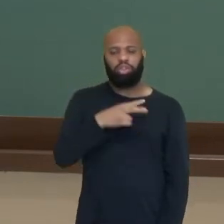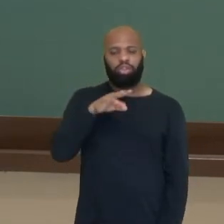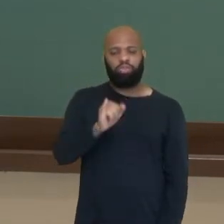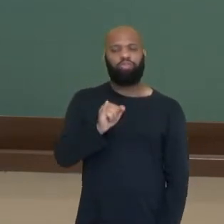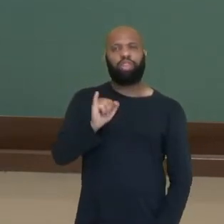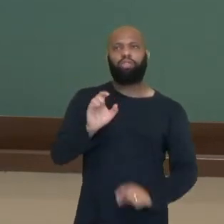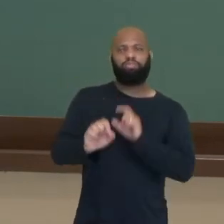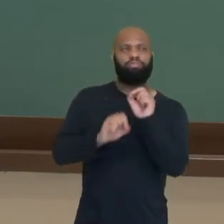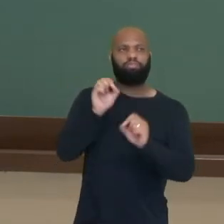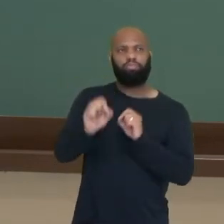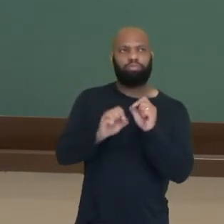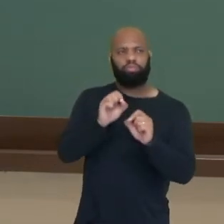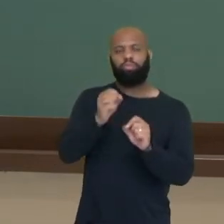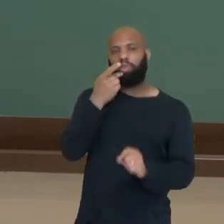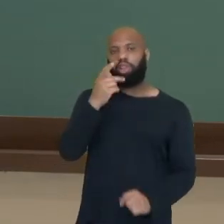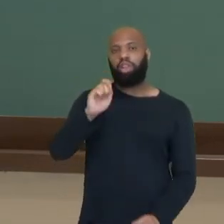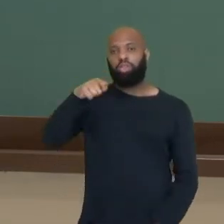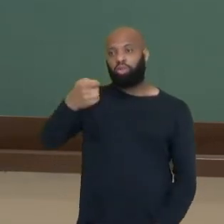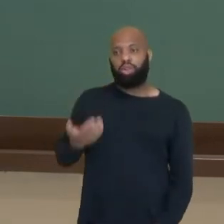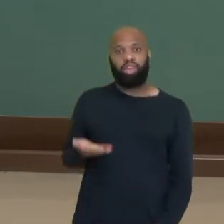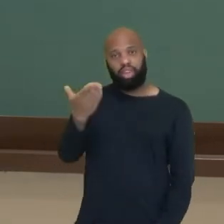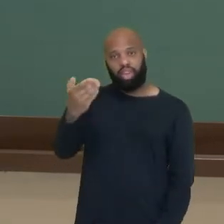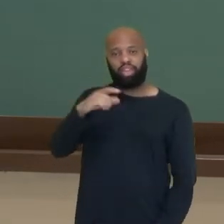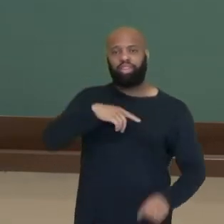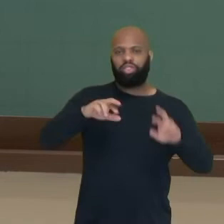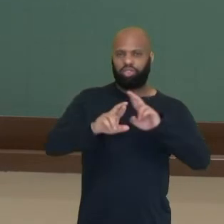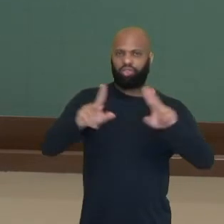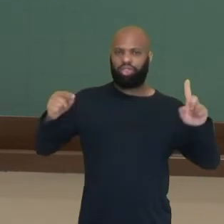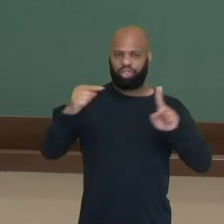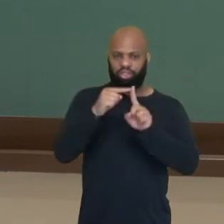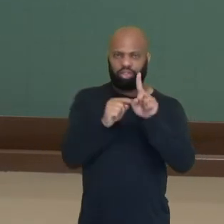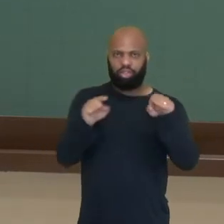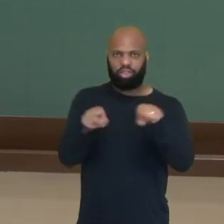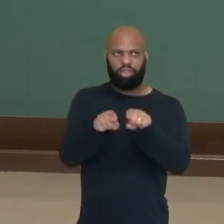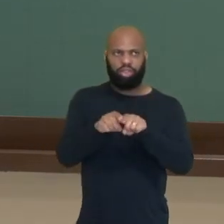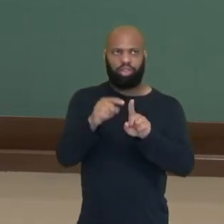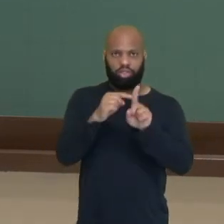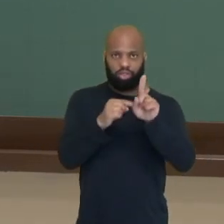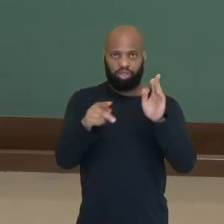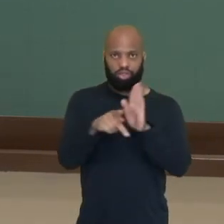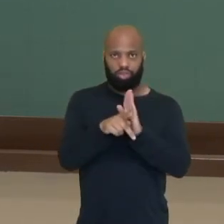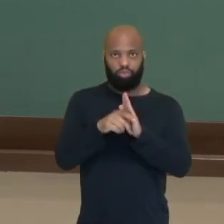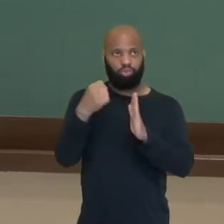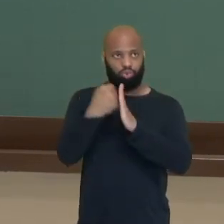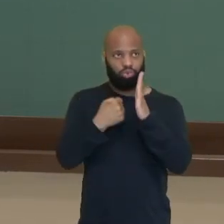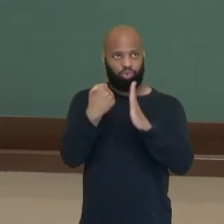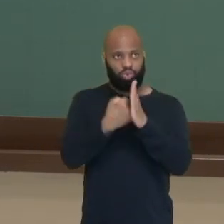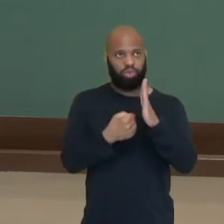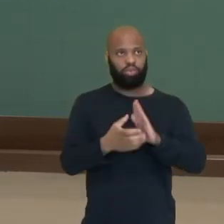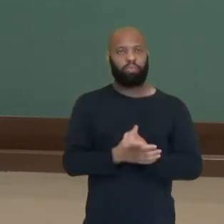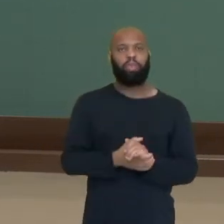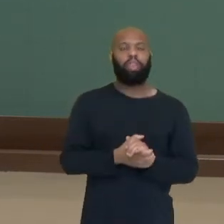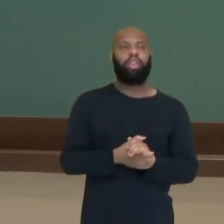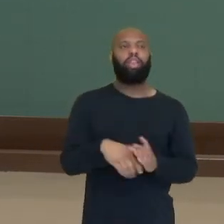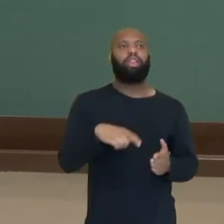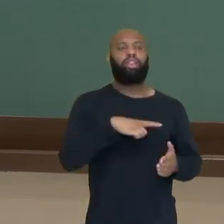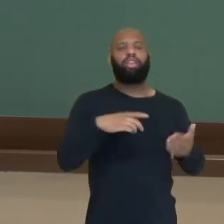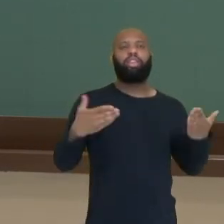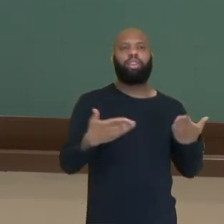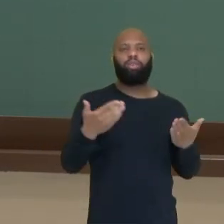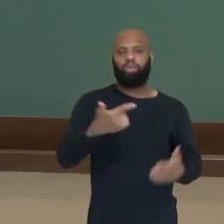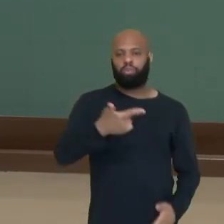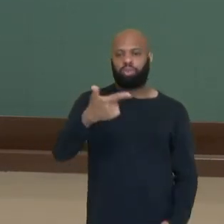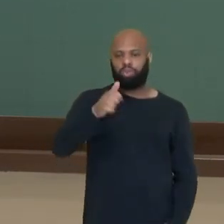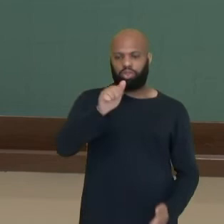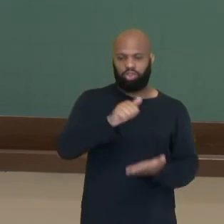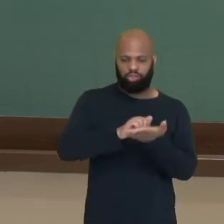dessas entidades que representam as diferentes modalidades de lutas. Nós temos uma segunda atividade,